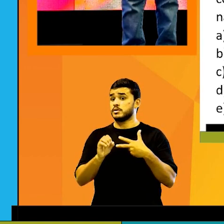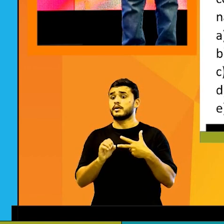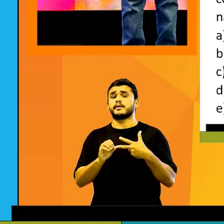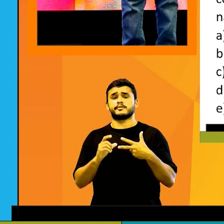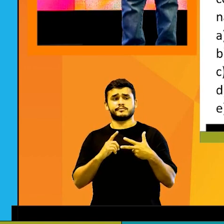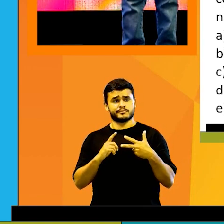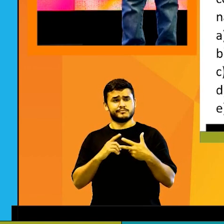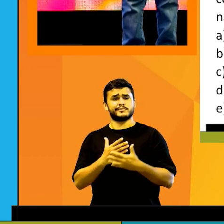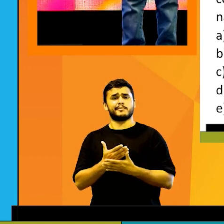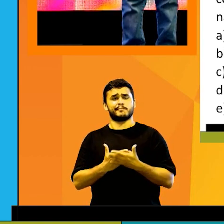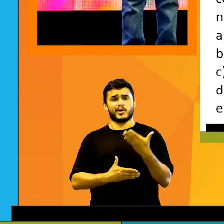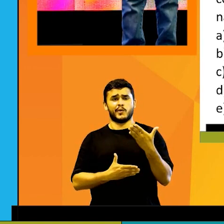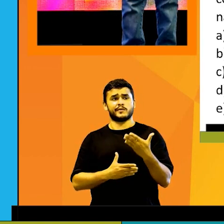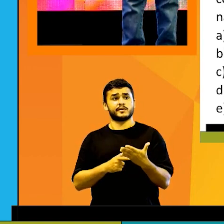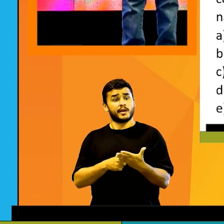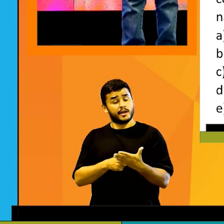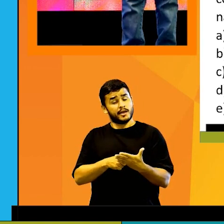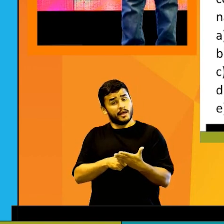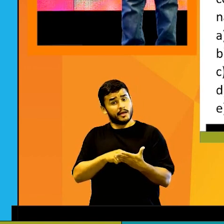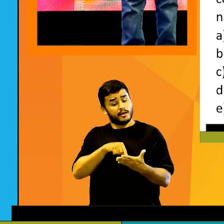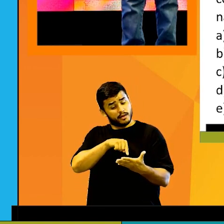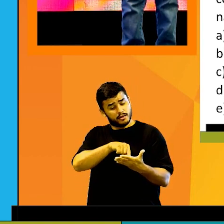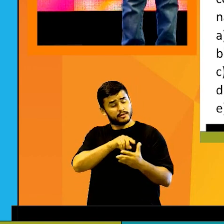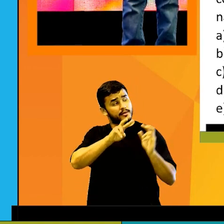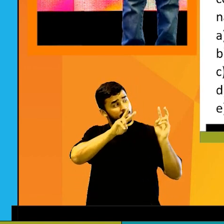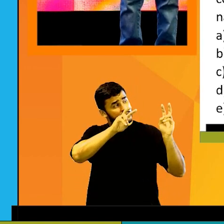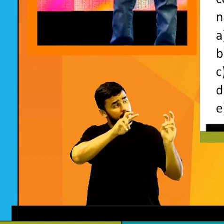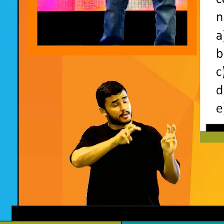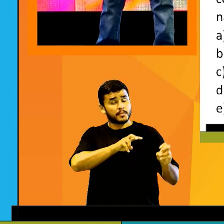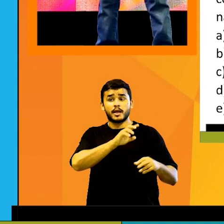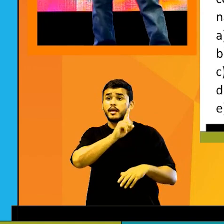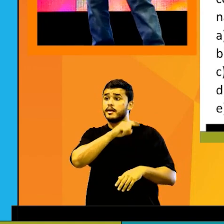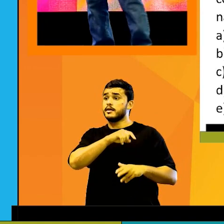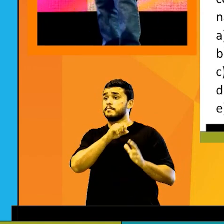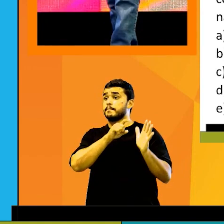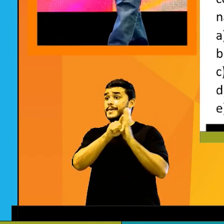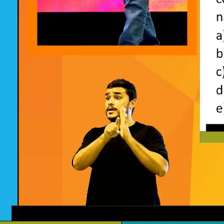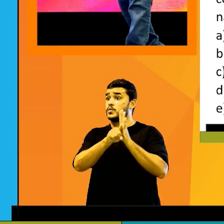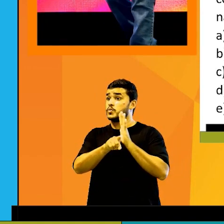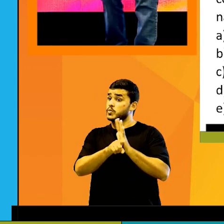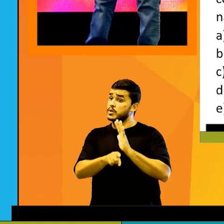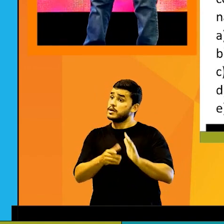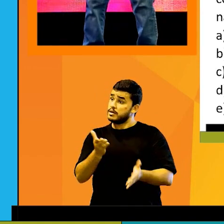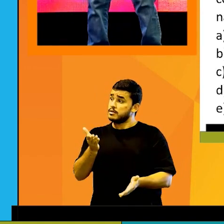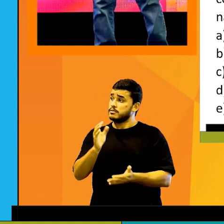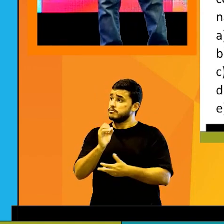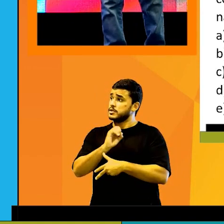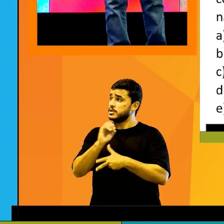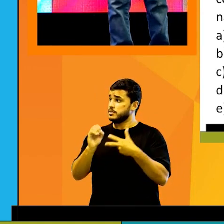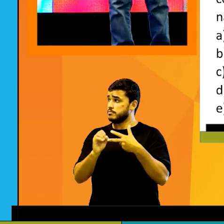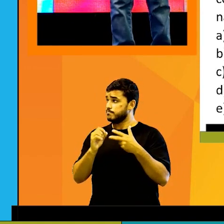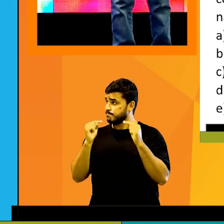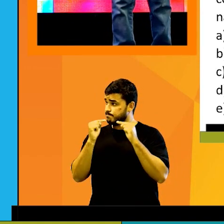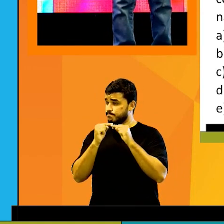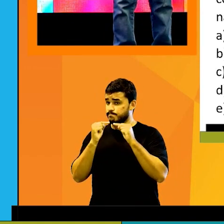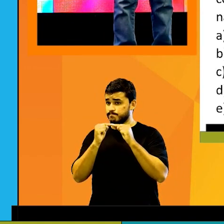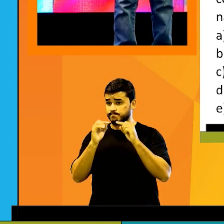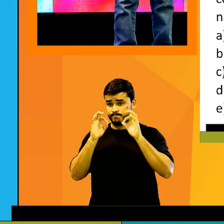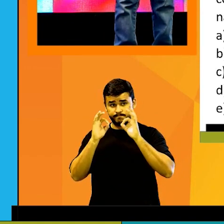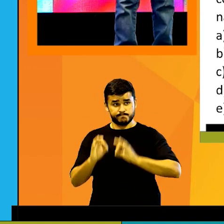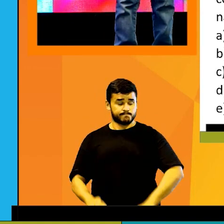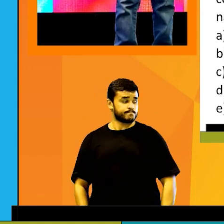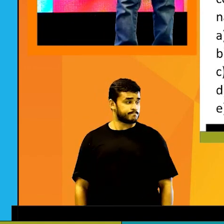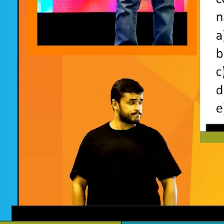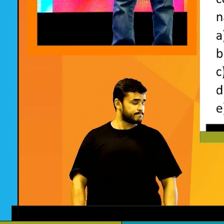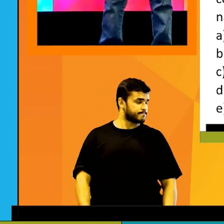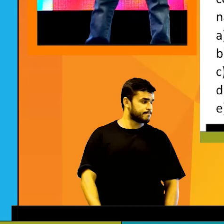várias provas passadas do Enem, todas, viu? Todas. Aí o Enem trouxe essa questão com um trecho